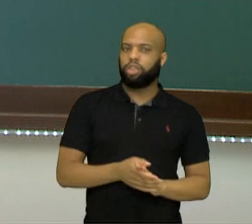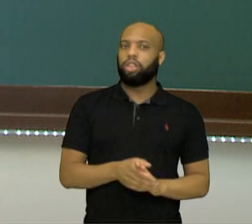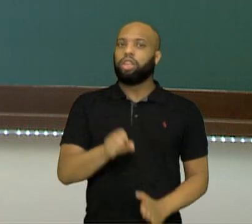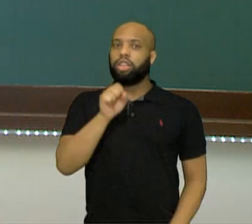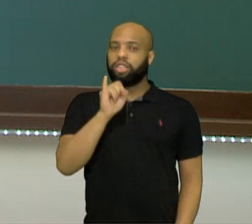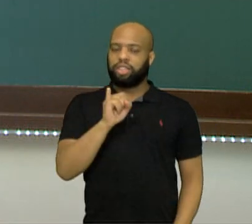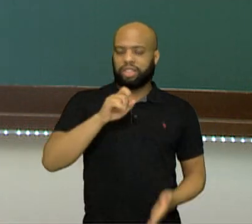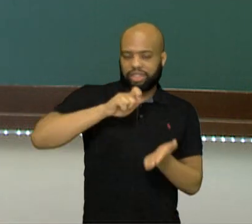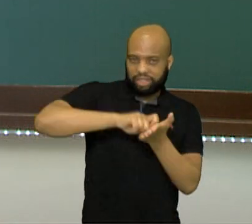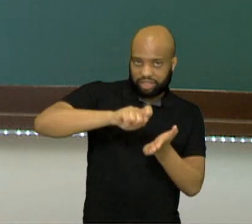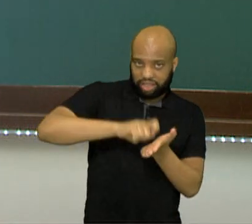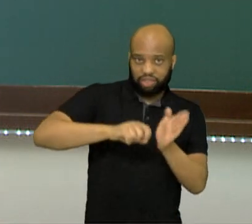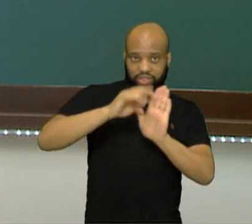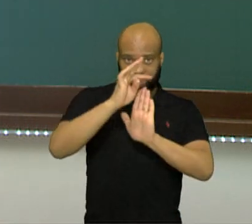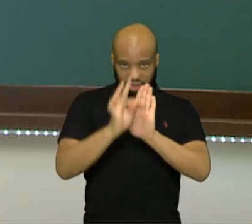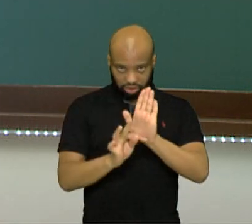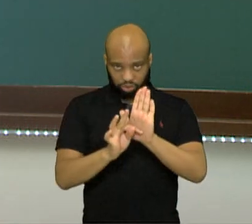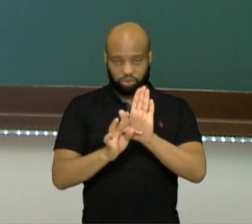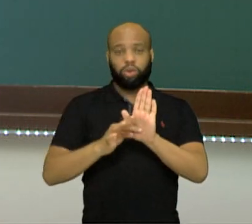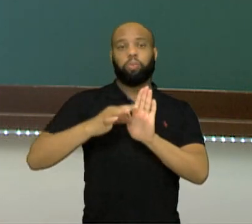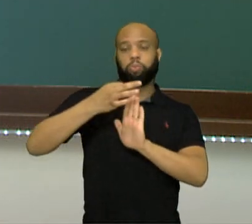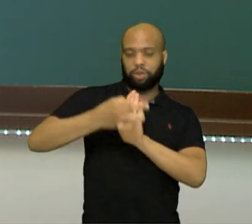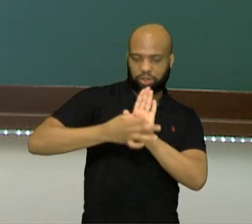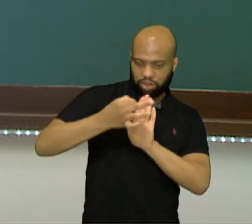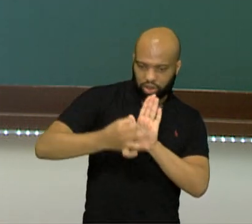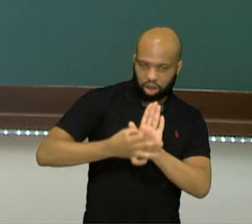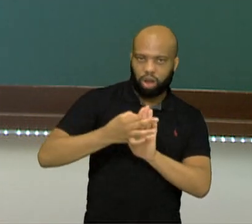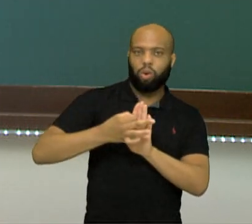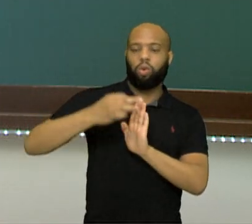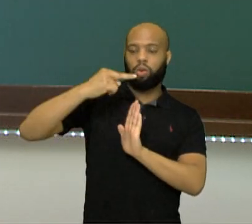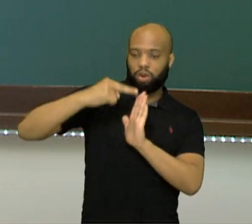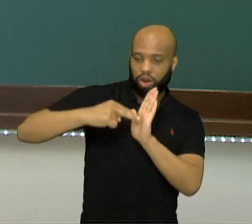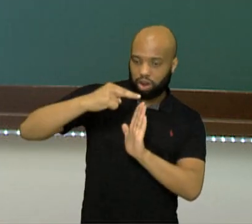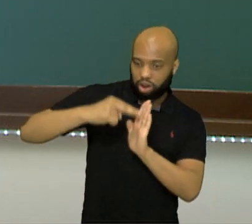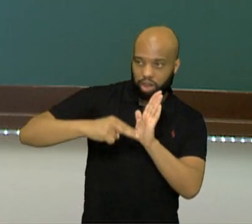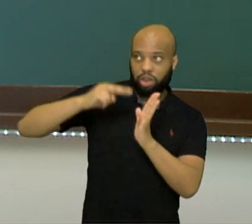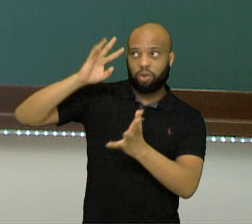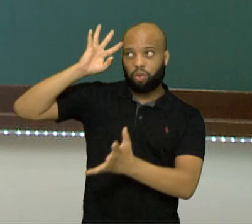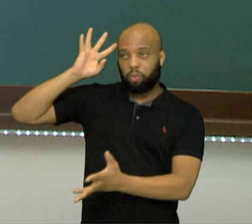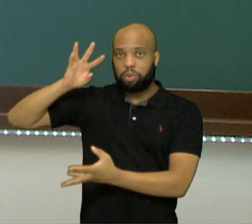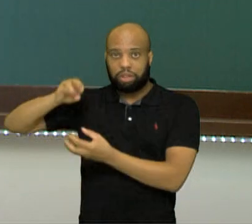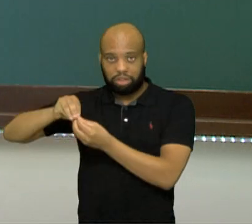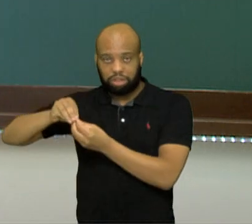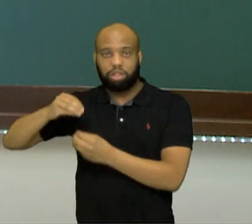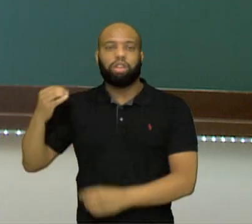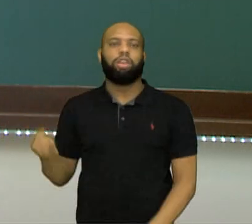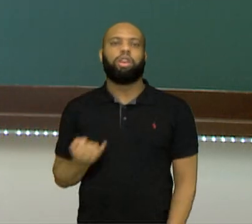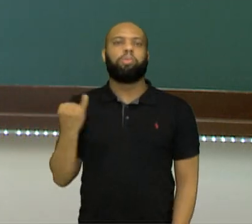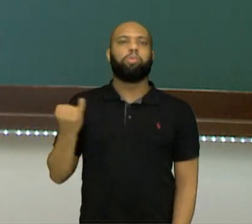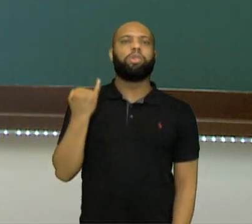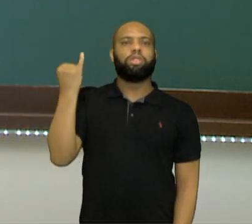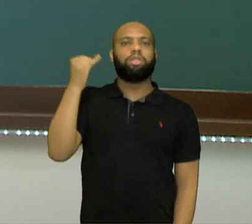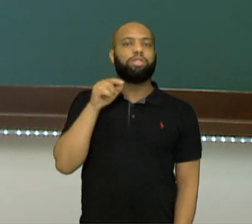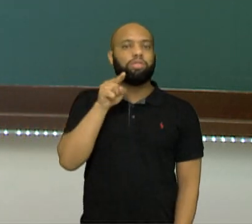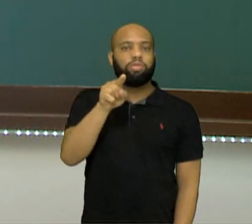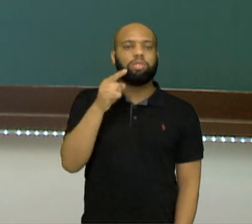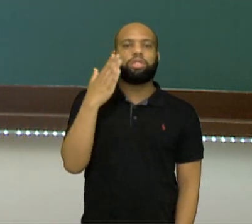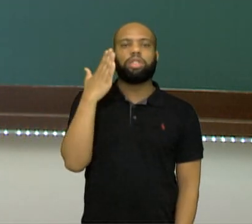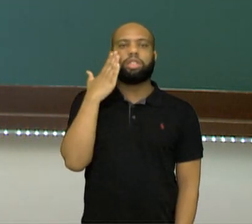opinião, para escrever um artigo de opinião, ou ler, interpretar o artigo de opinião, é importante que você saiba